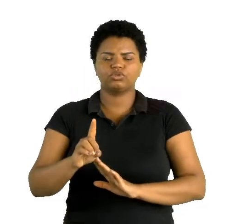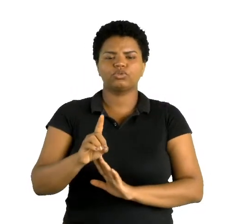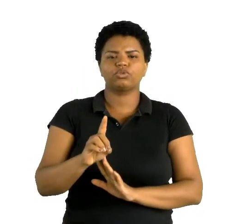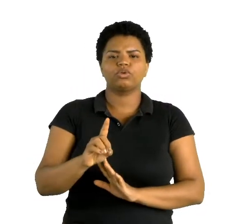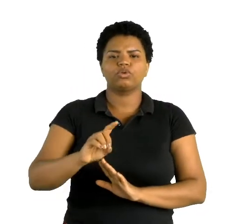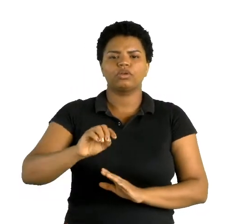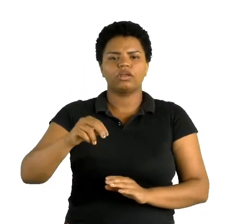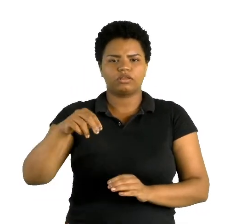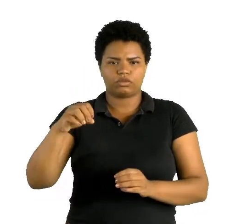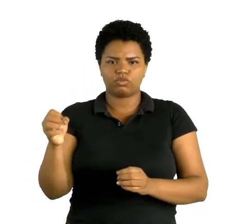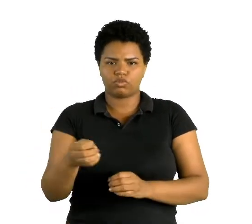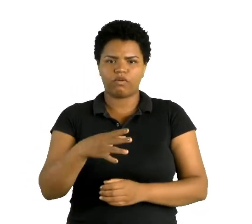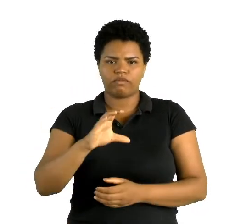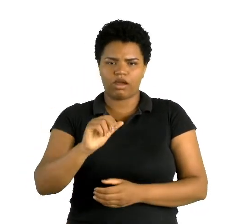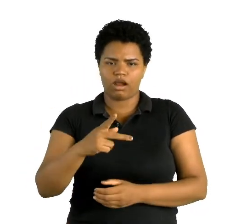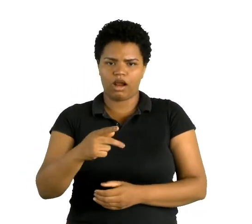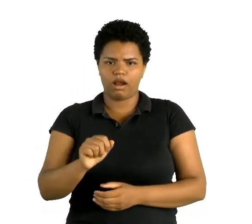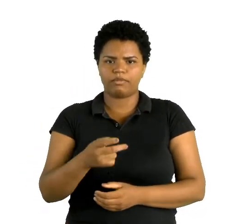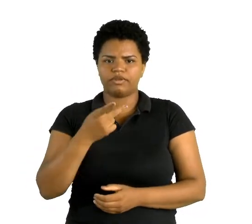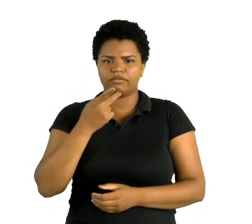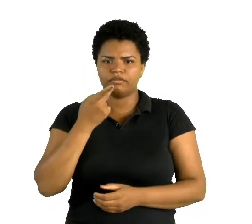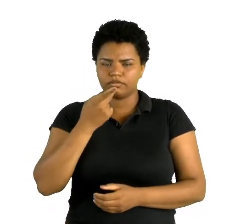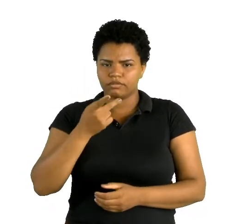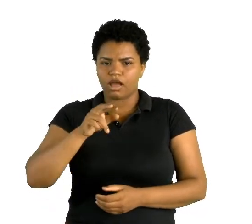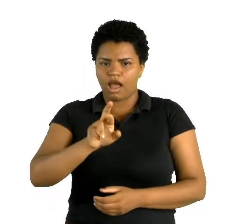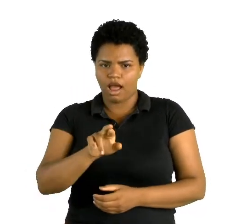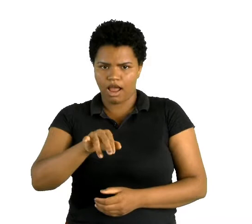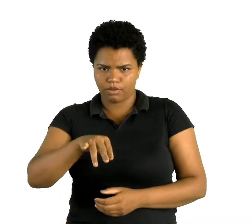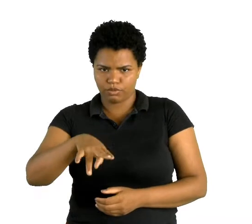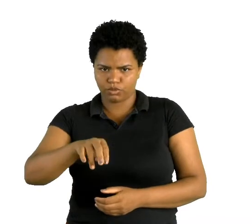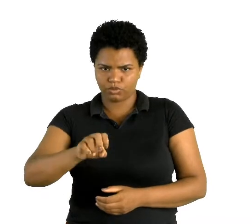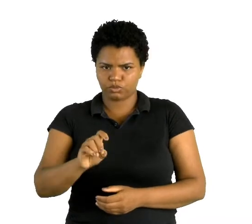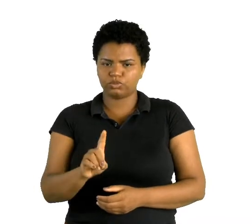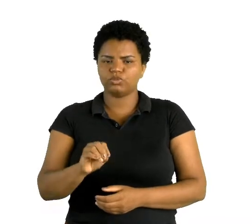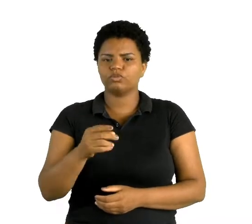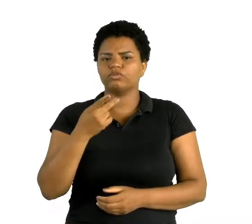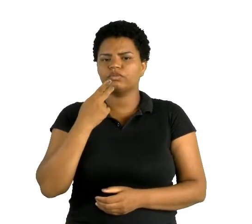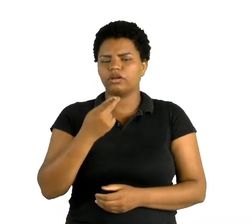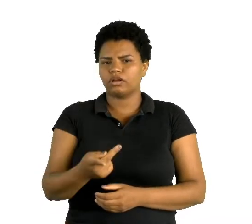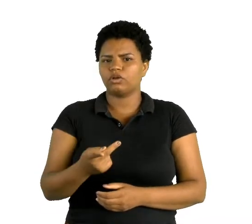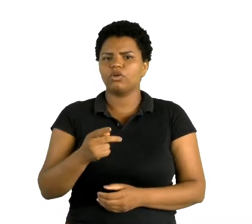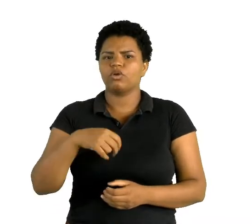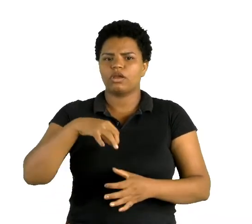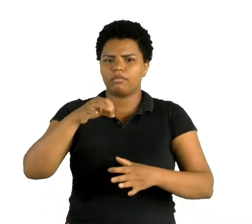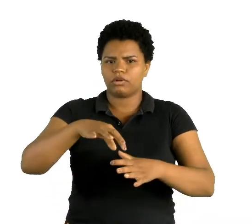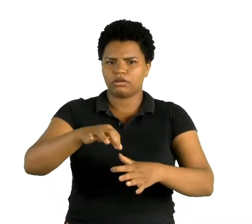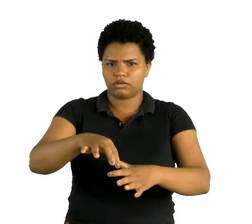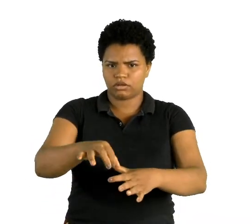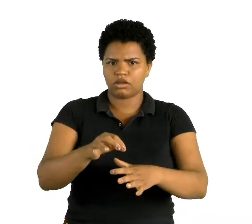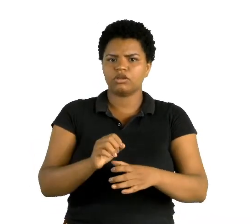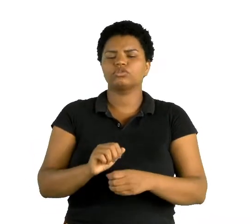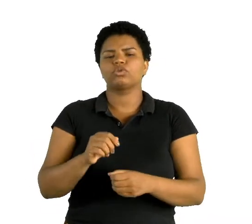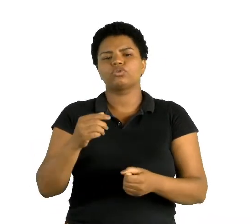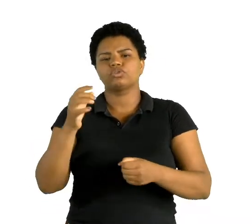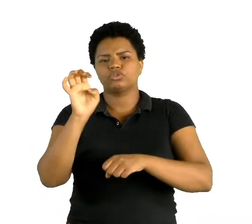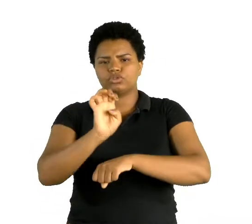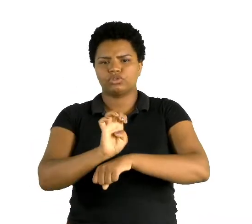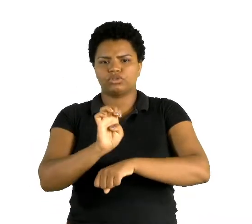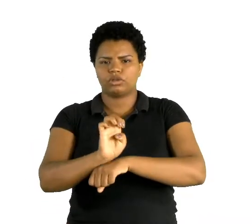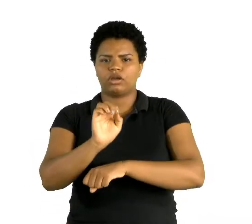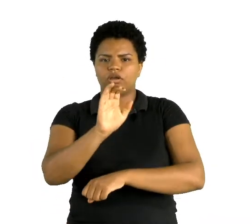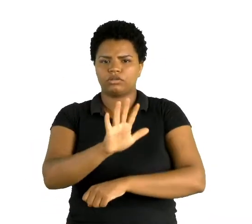Silva, conta que a plantação começa pela coleta das sementes nos estados de Goiás, Minas Gerais